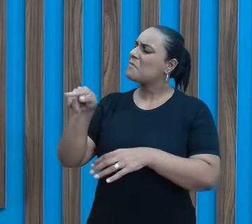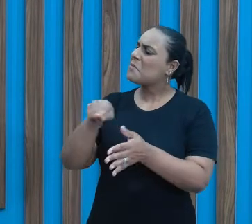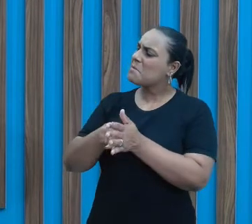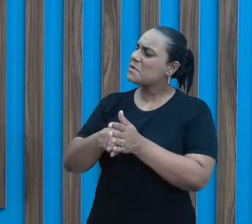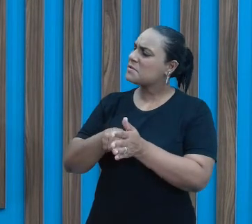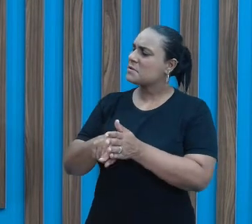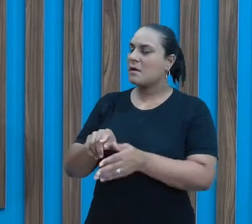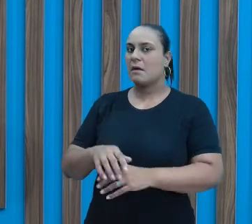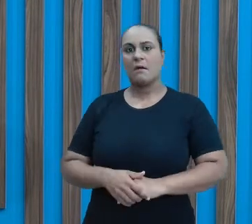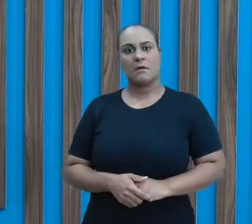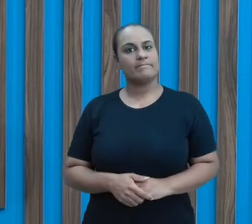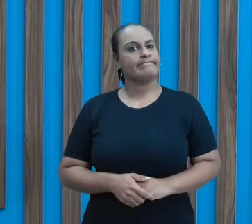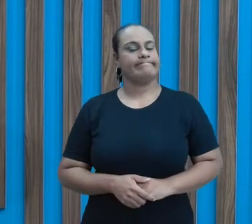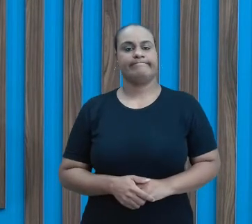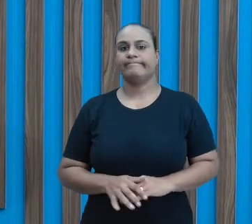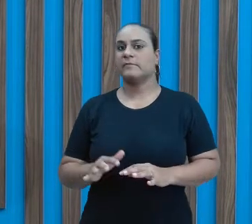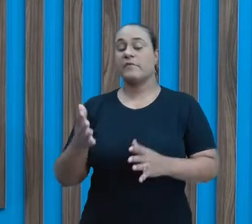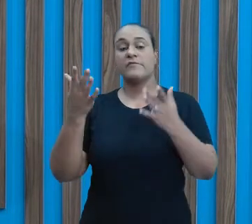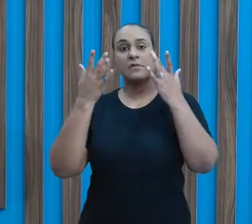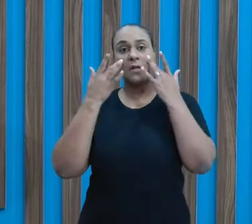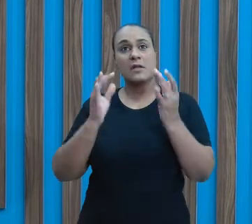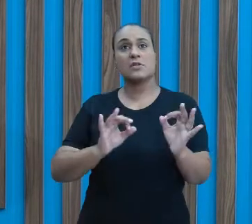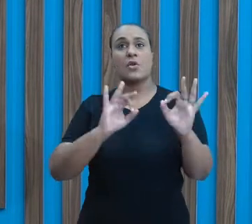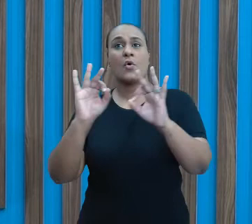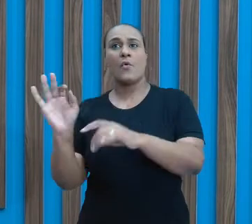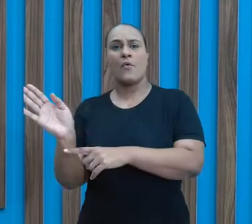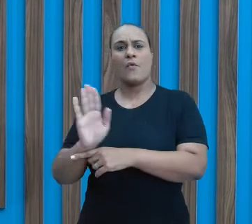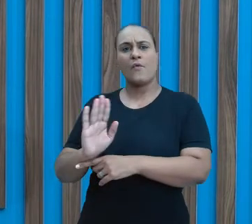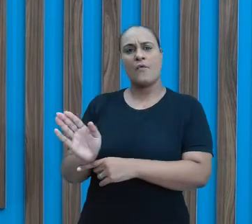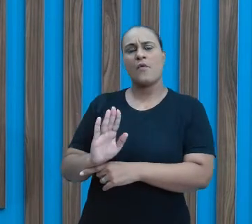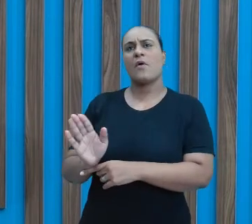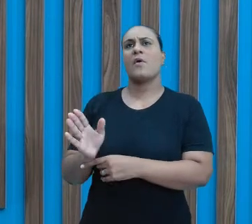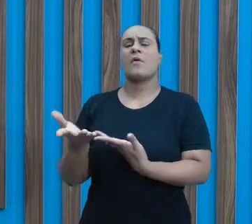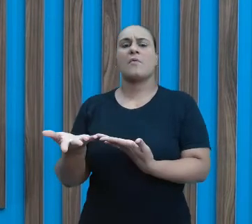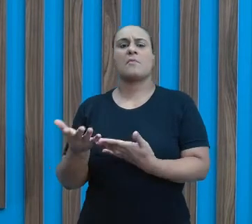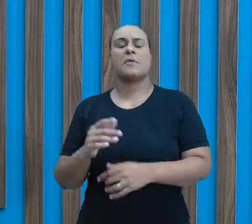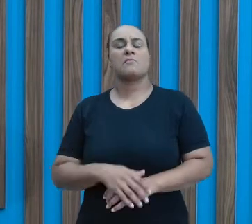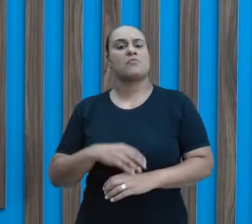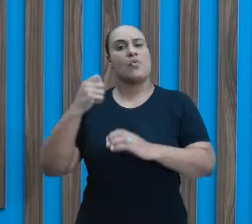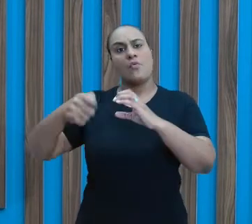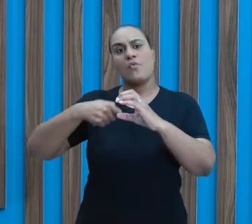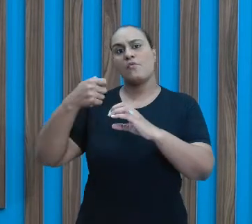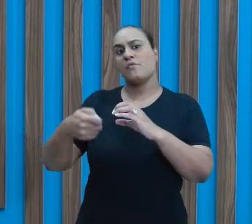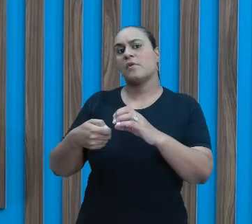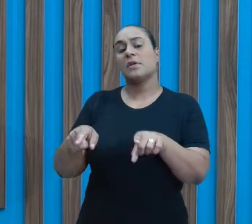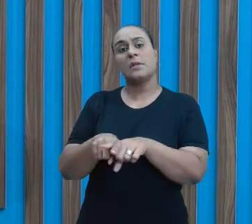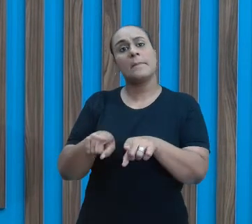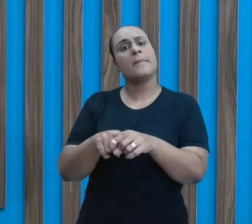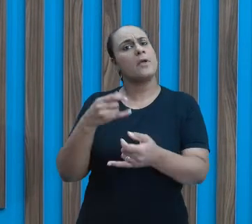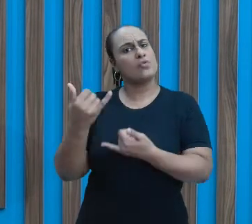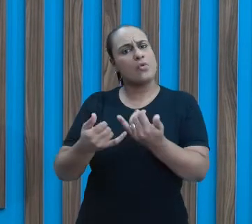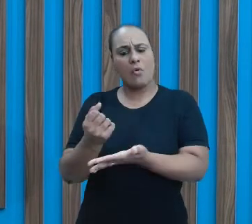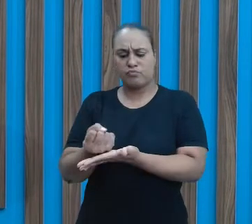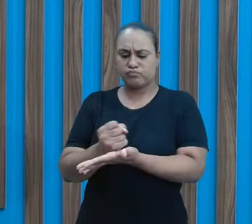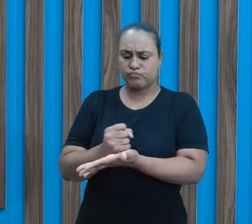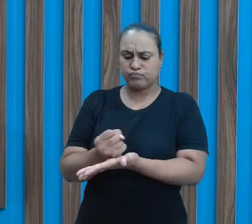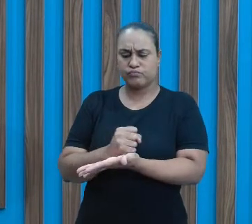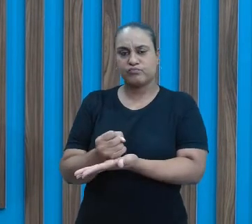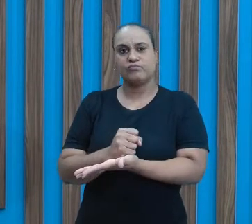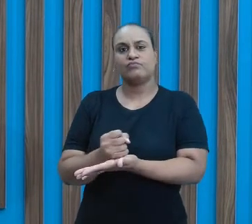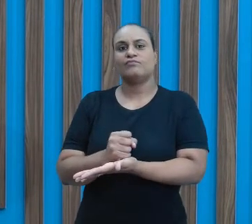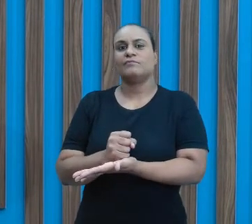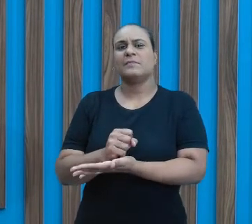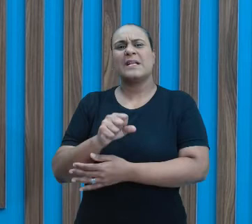pesquisar. Vocês estão assistindo um vídeo, vocês estão assistindo um filme, vocês estão até mesmo nos jogos que vocês gostam tanto.